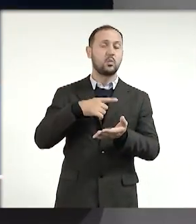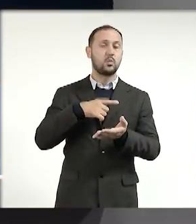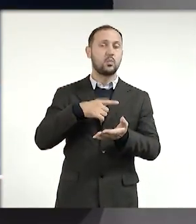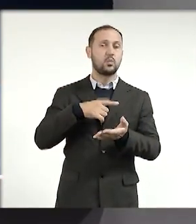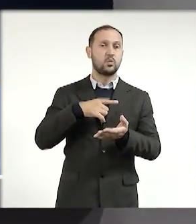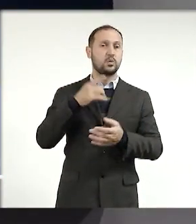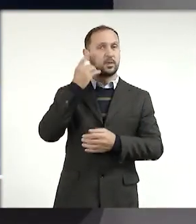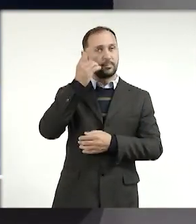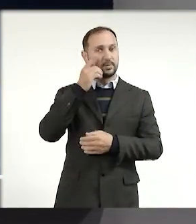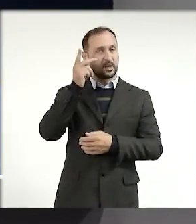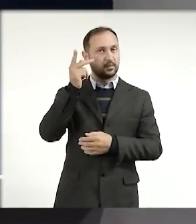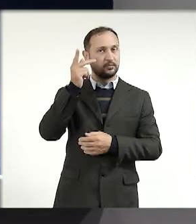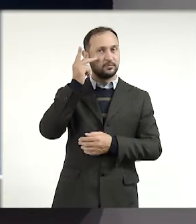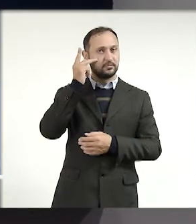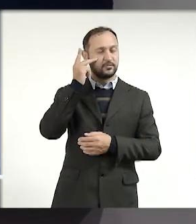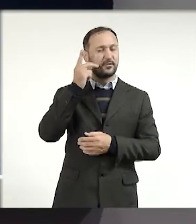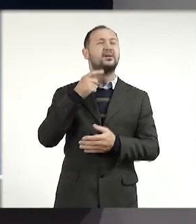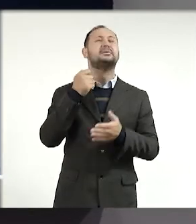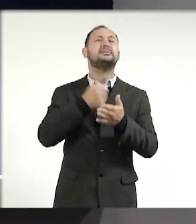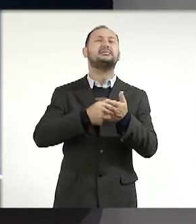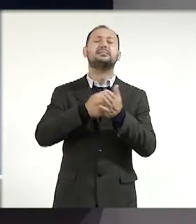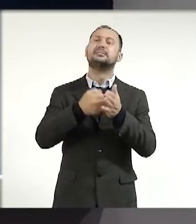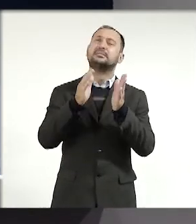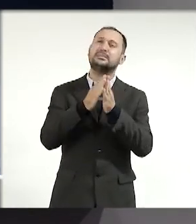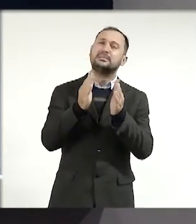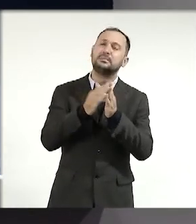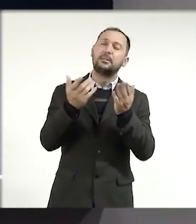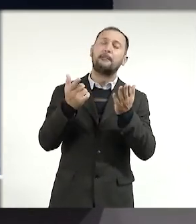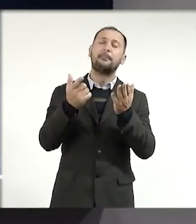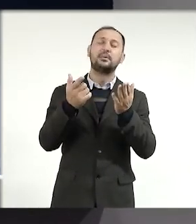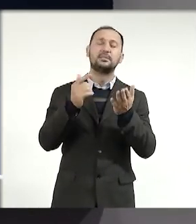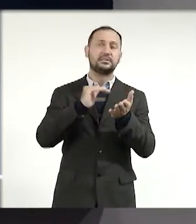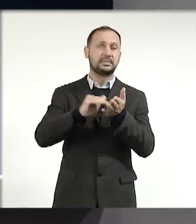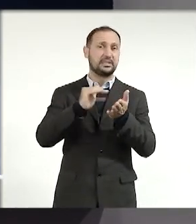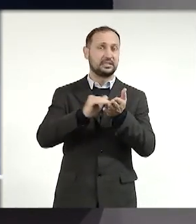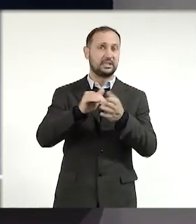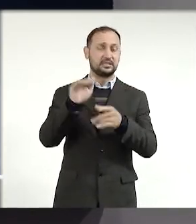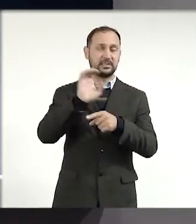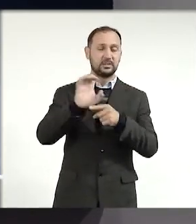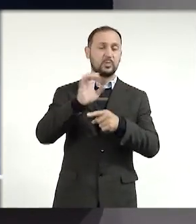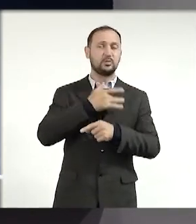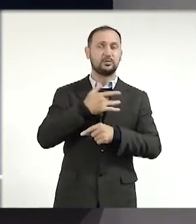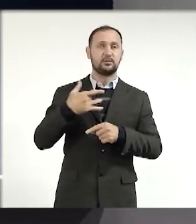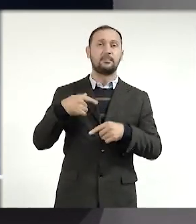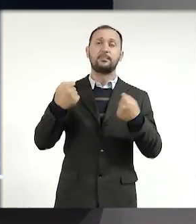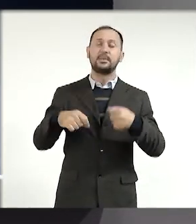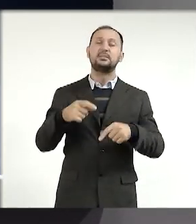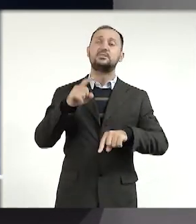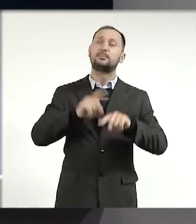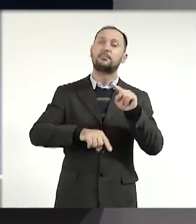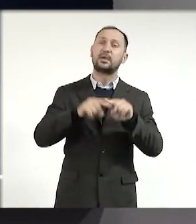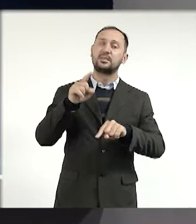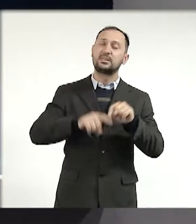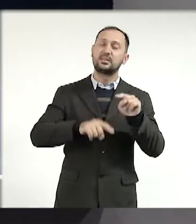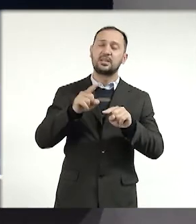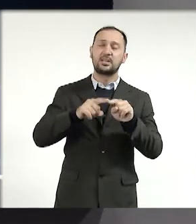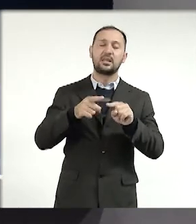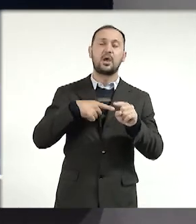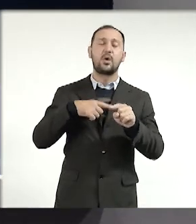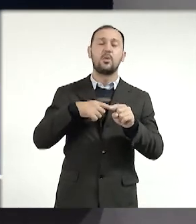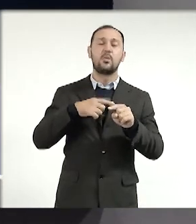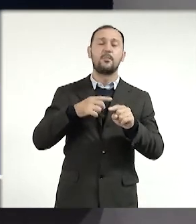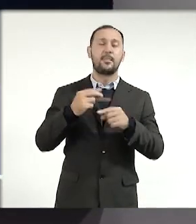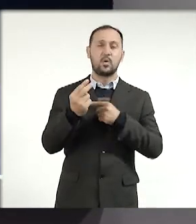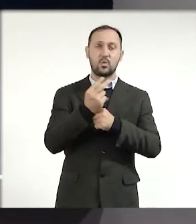realidade, o deputado Pedro Kemp, do PT, fez um apelo à Secretaria de Estado de Saúde para a distribuição de equipamentos de proteção